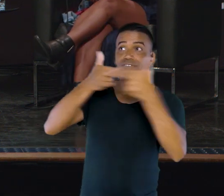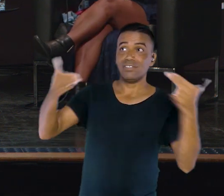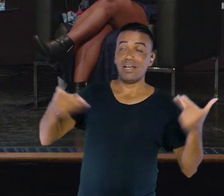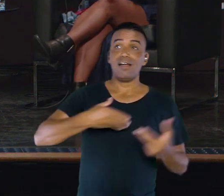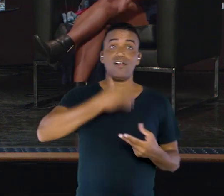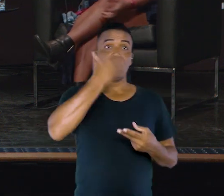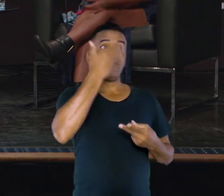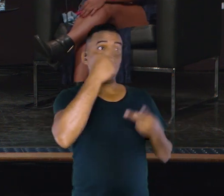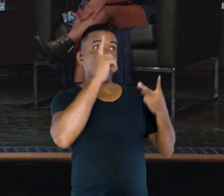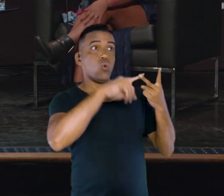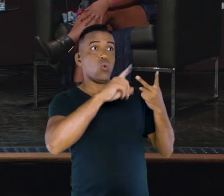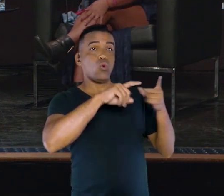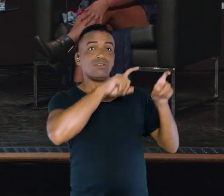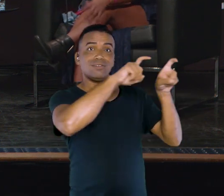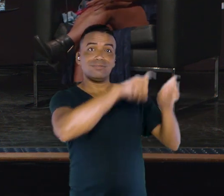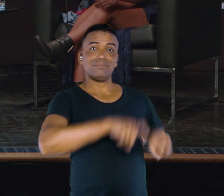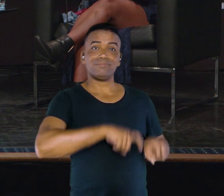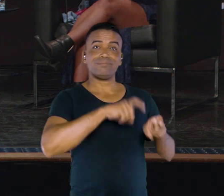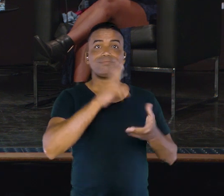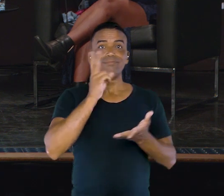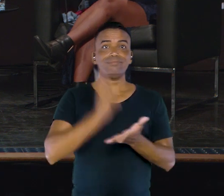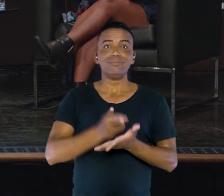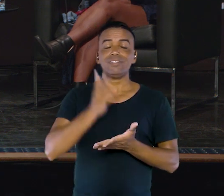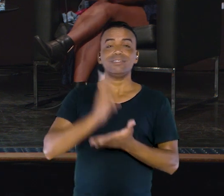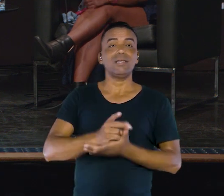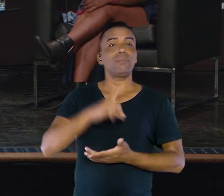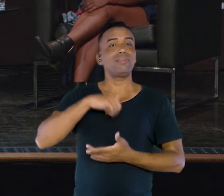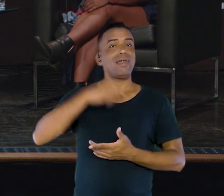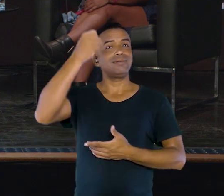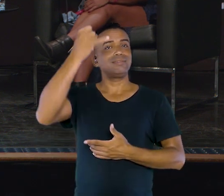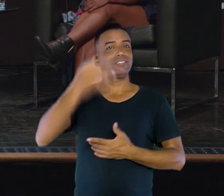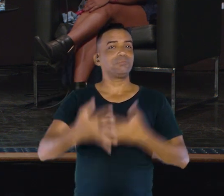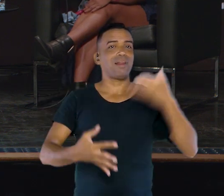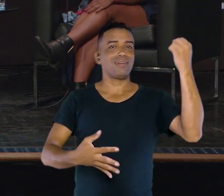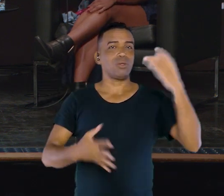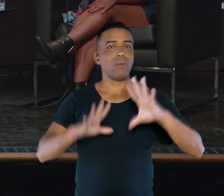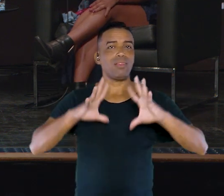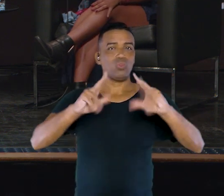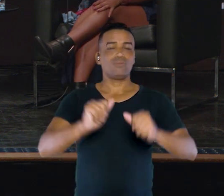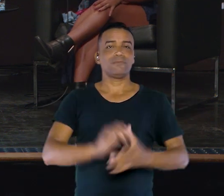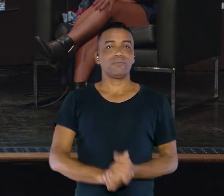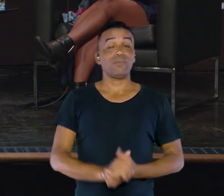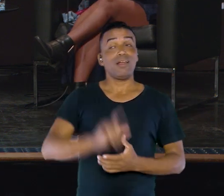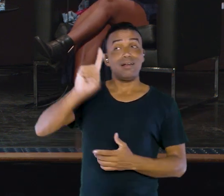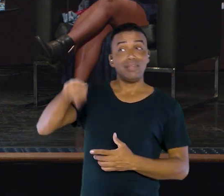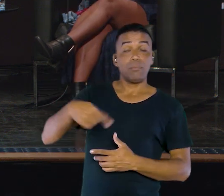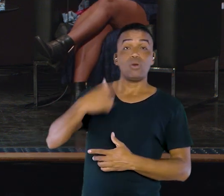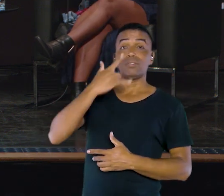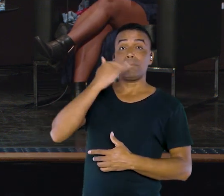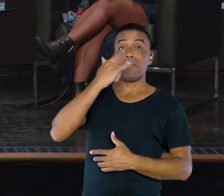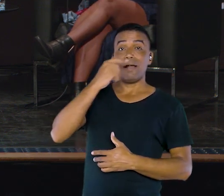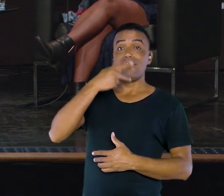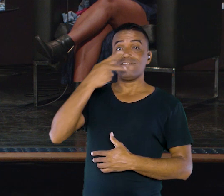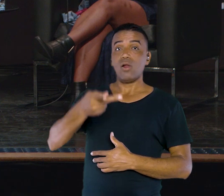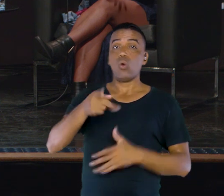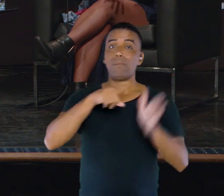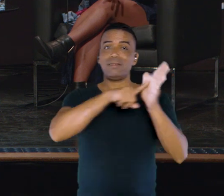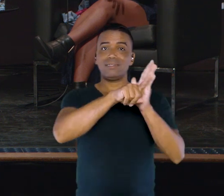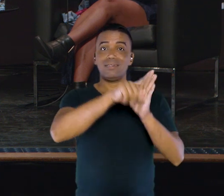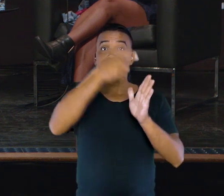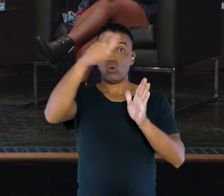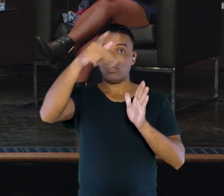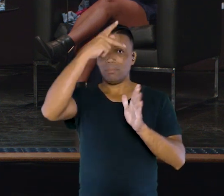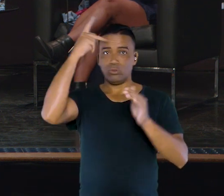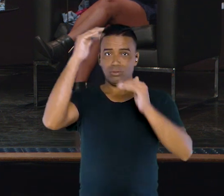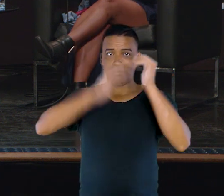de frutas da roça. Para ele sempre há uma explicação. Aí depois ele foi e falou para outras